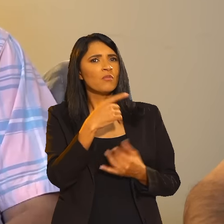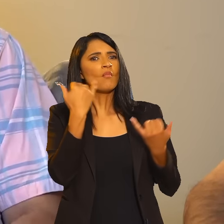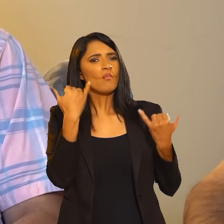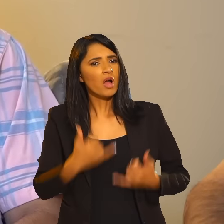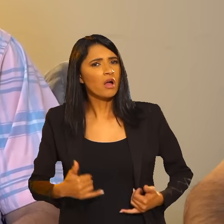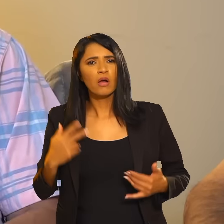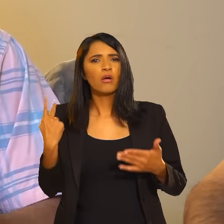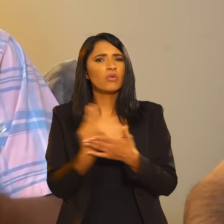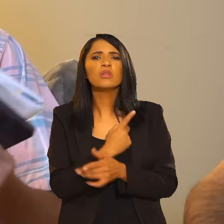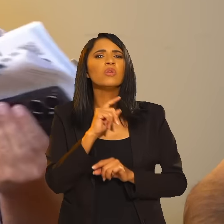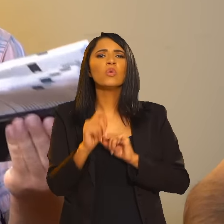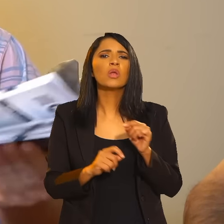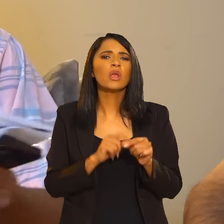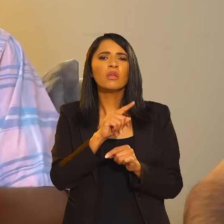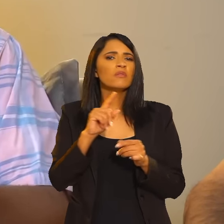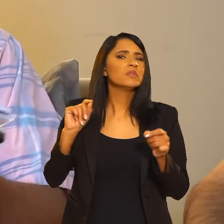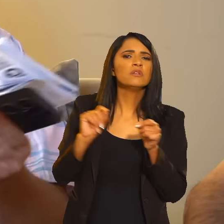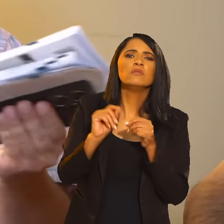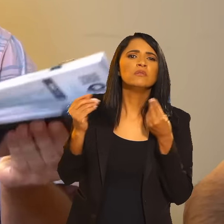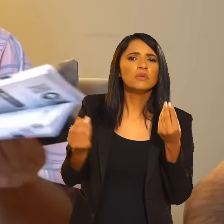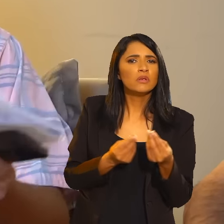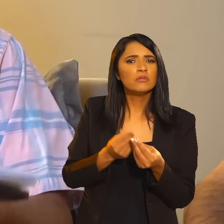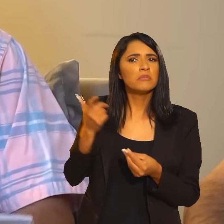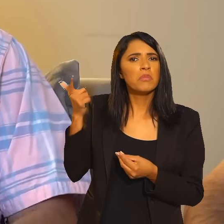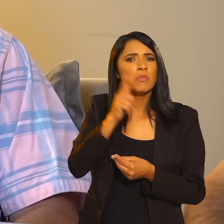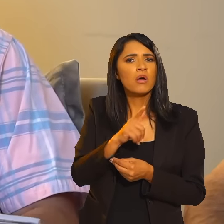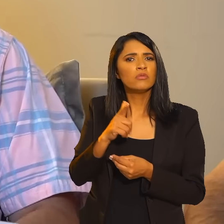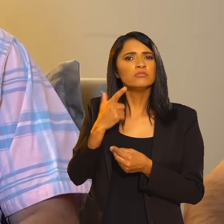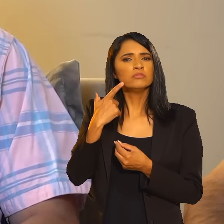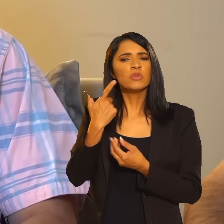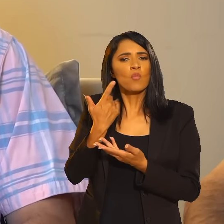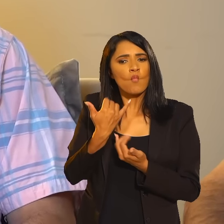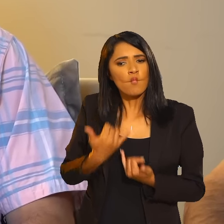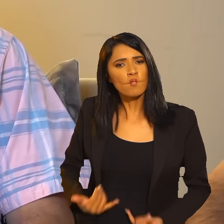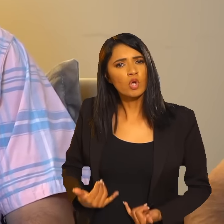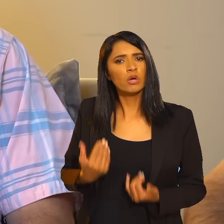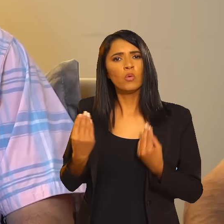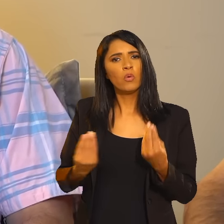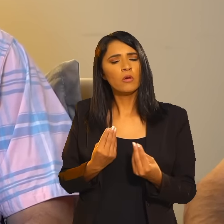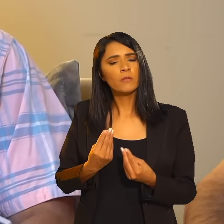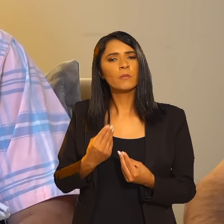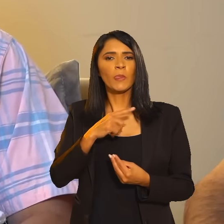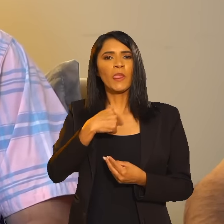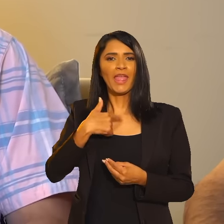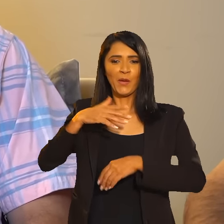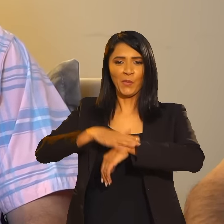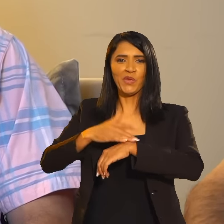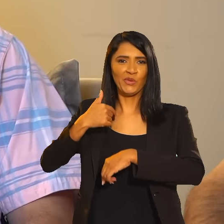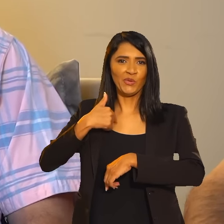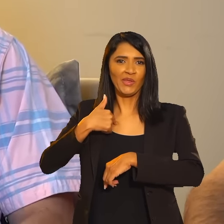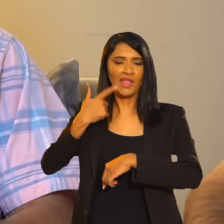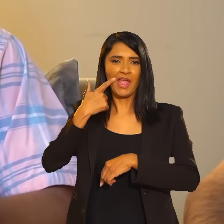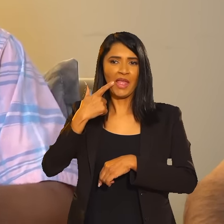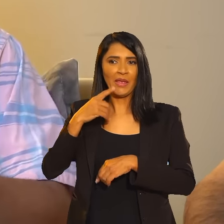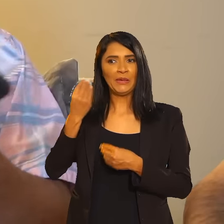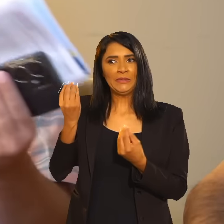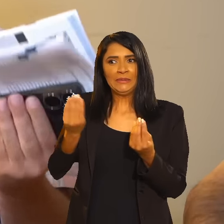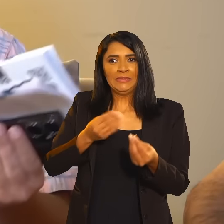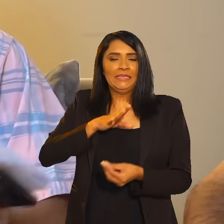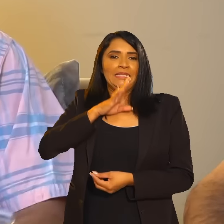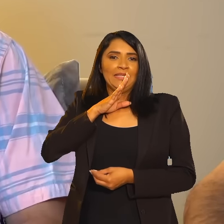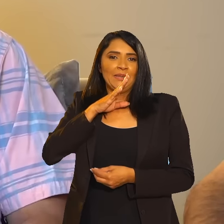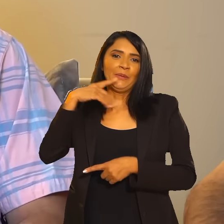você emagreceu, o que aconteceu, o que você fez para conseguir perder todo esse peso e tal. E aí é a hora que eu mais